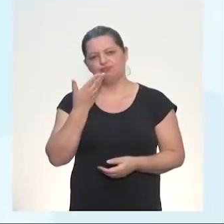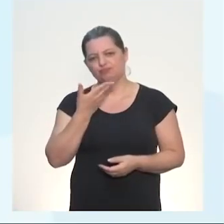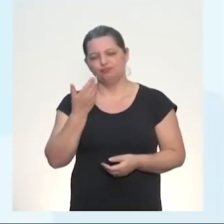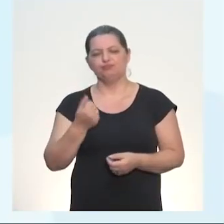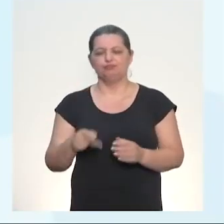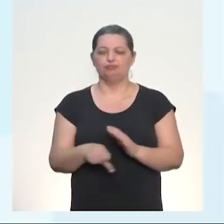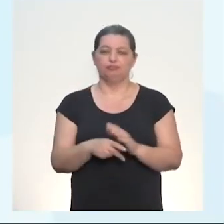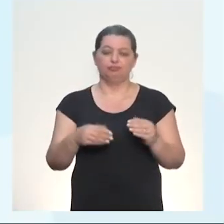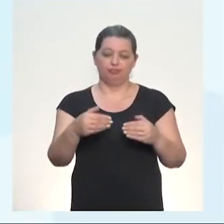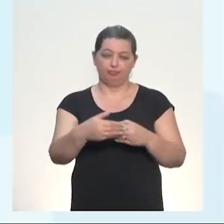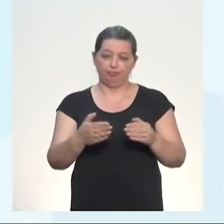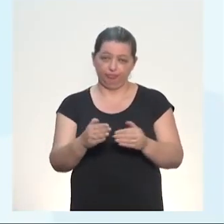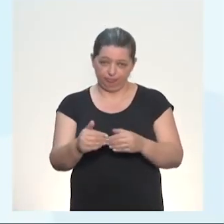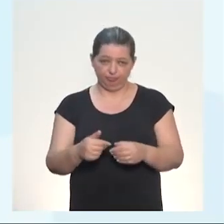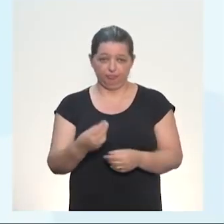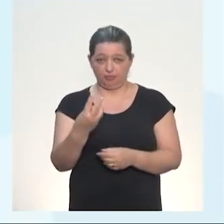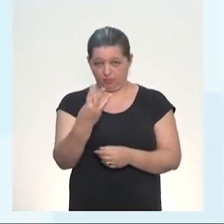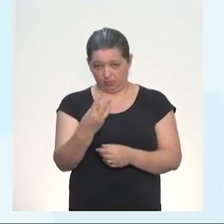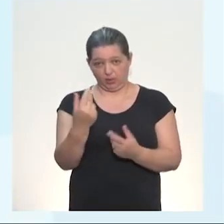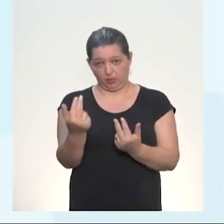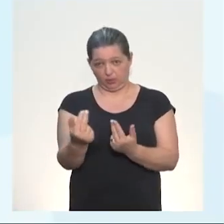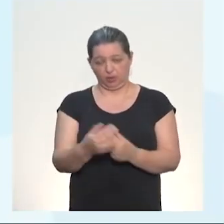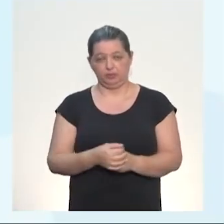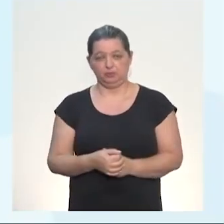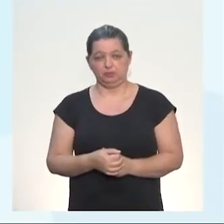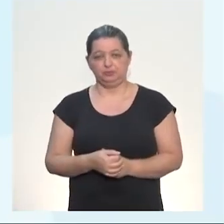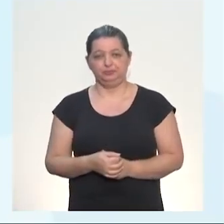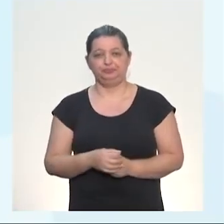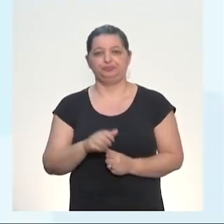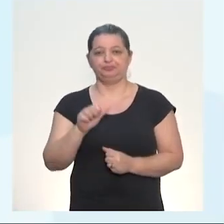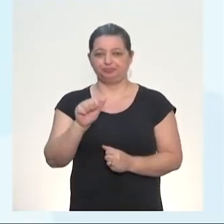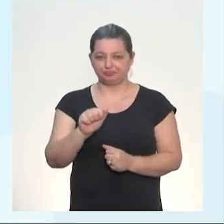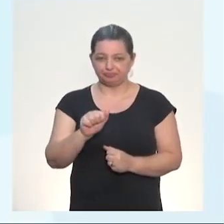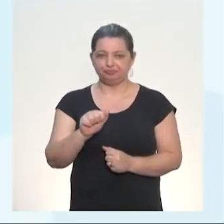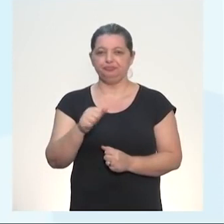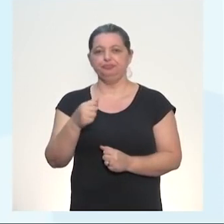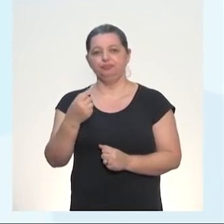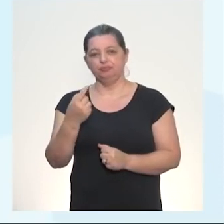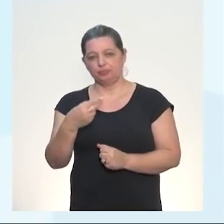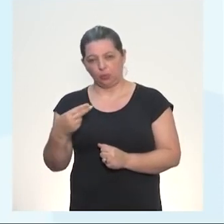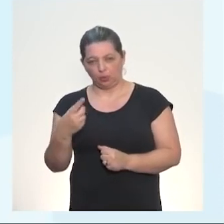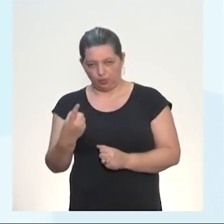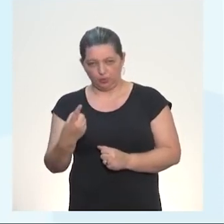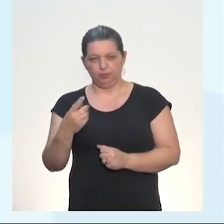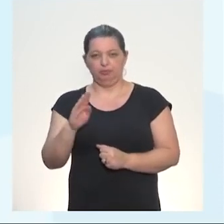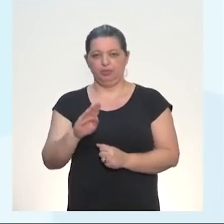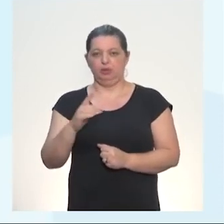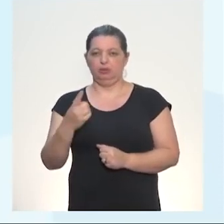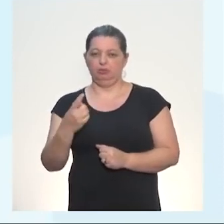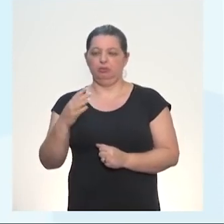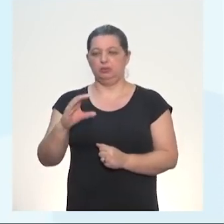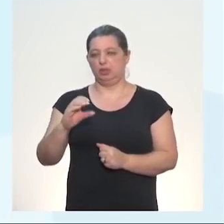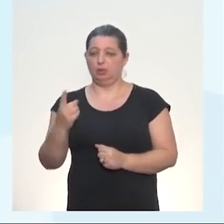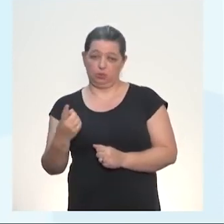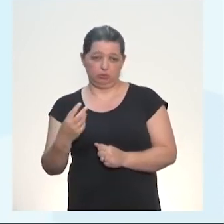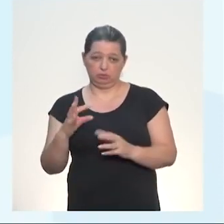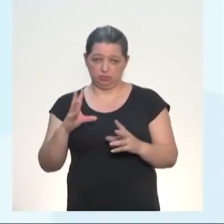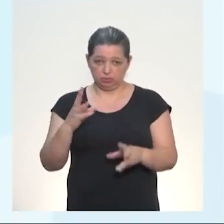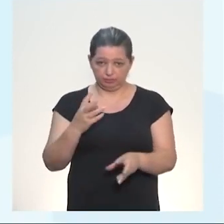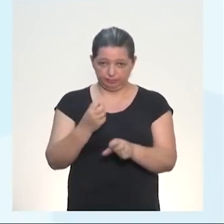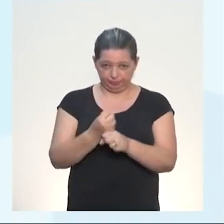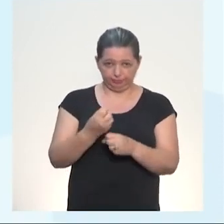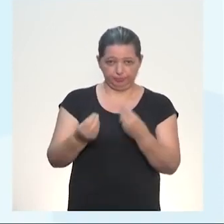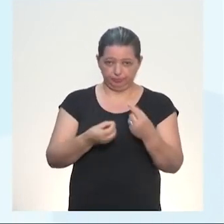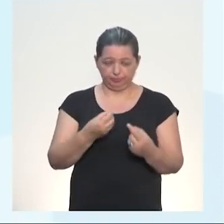de um cubo, então as 3 dimensões são iguais. Então, o A vale 1, o B vale 1 e o C vale 1. Então, para calcular o